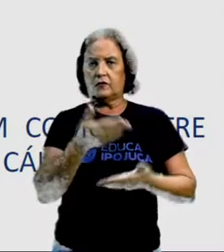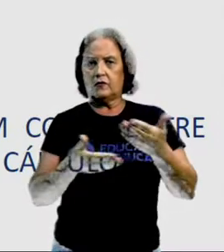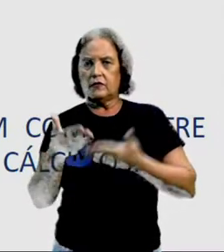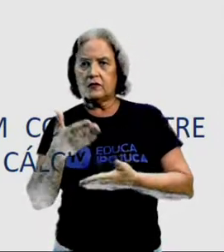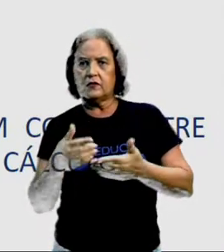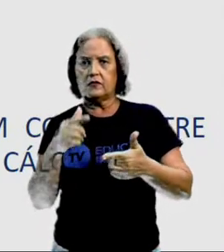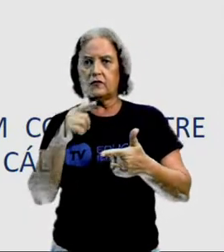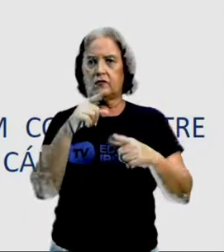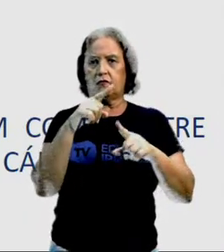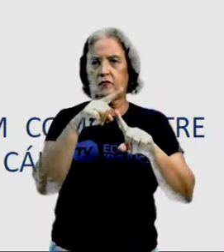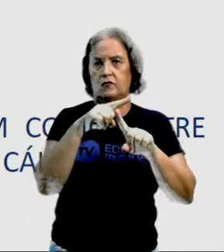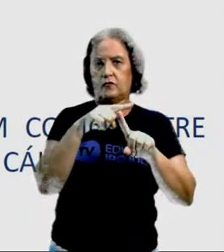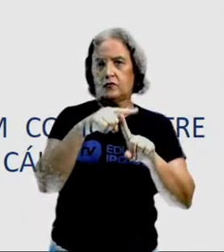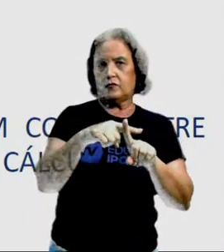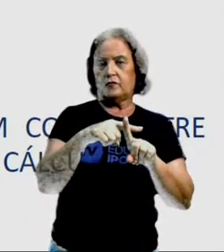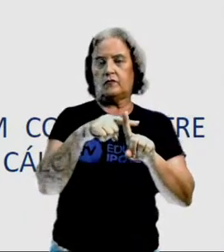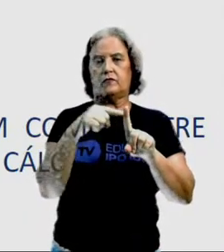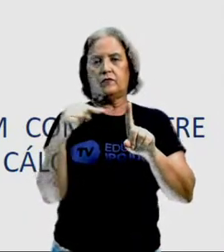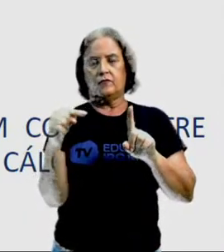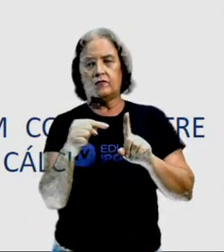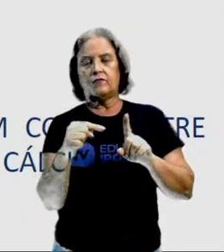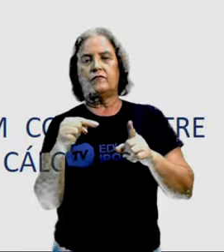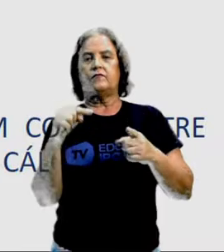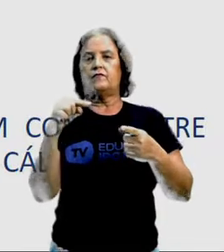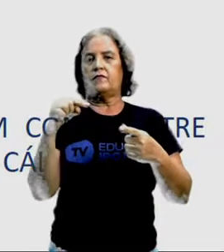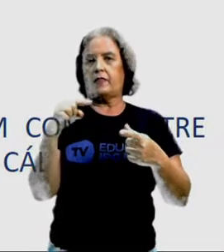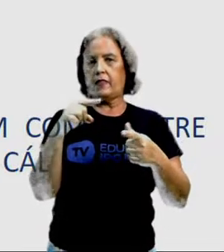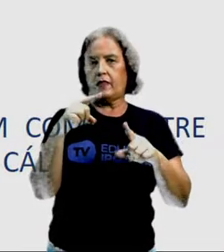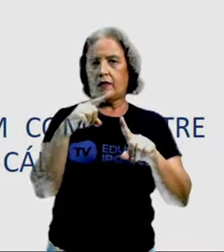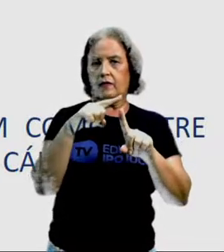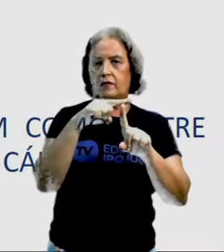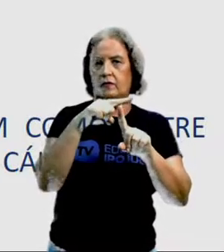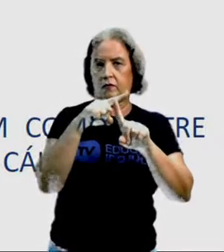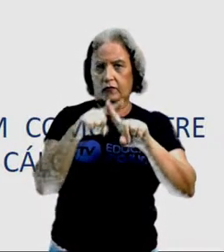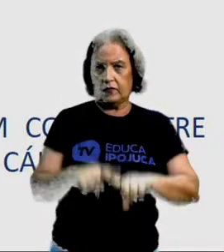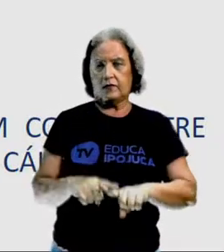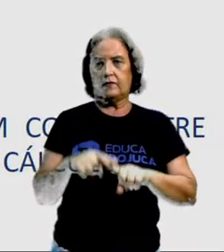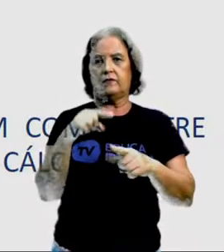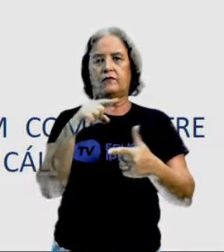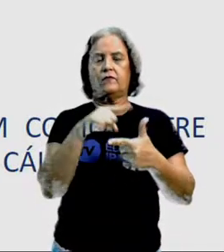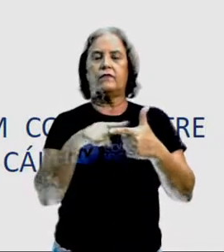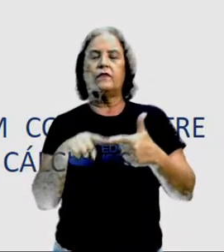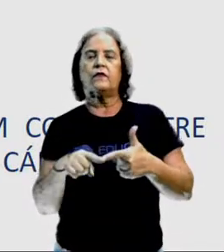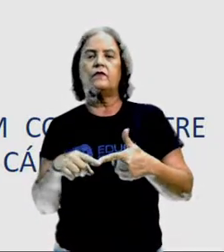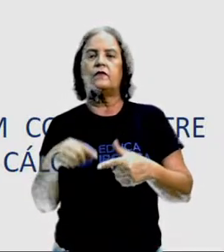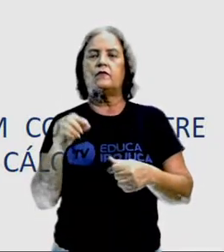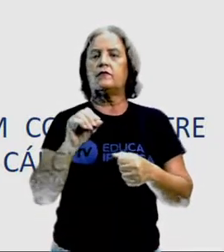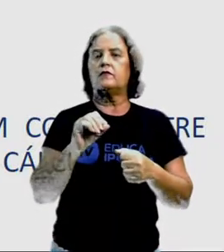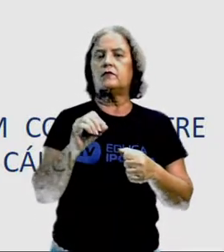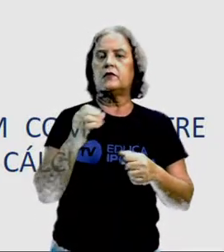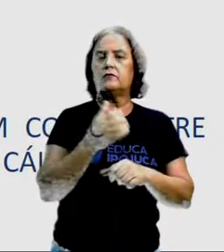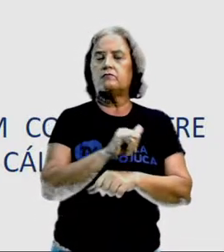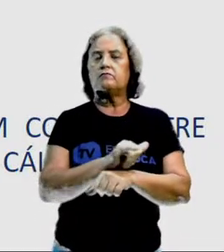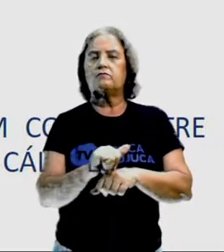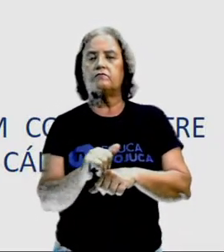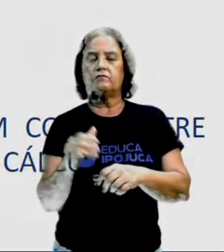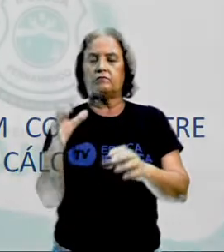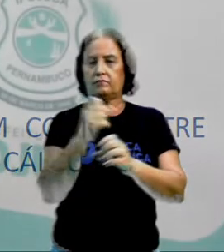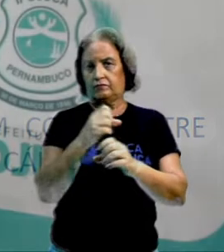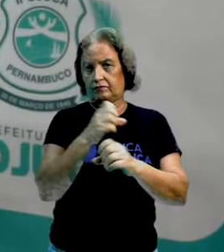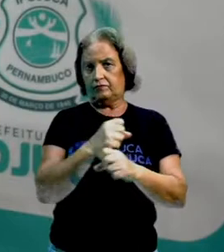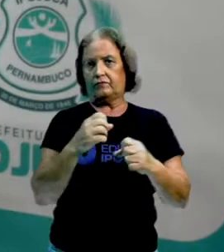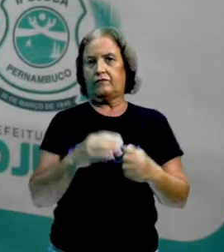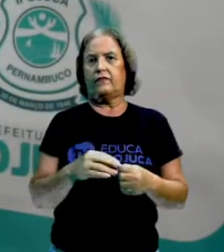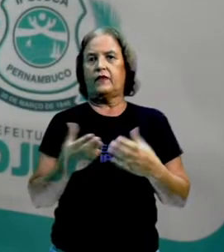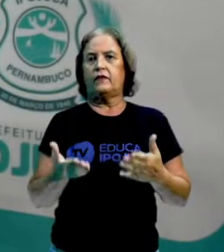adição e subtração, bem como entre multiplicação e divisão, para ampliar as estratégias de cálculo. E aí eu trago esse raciocínio para vocês